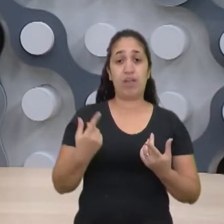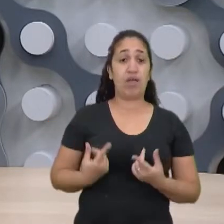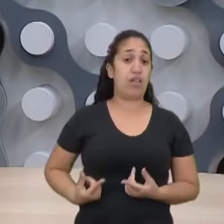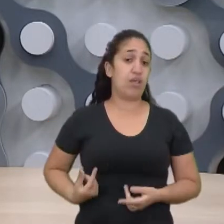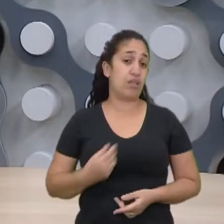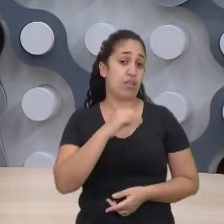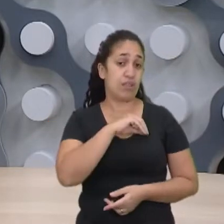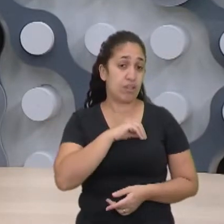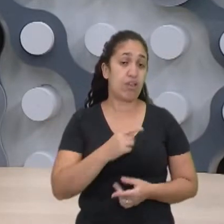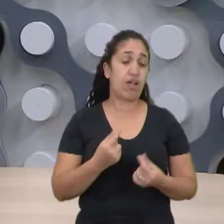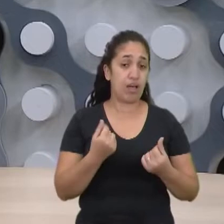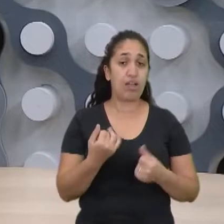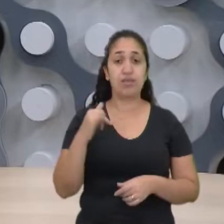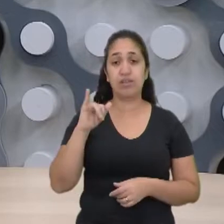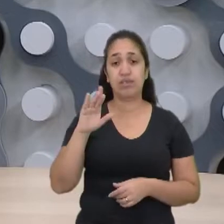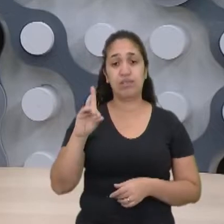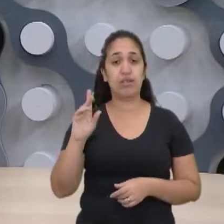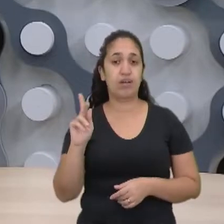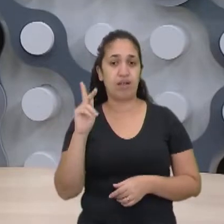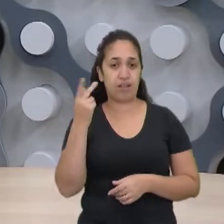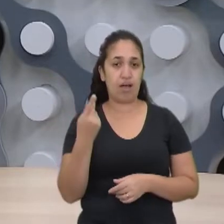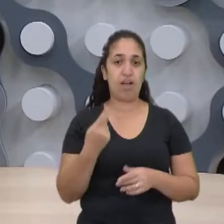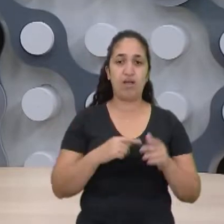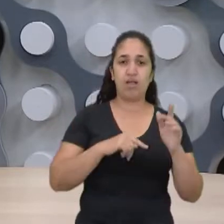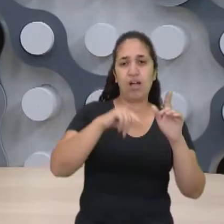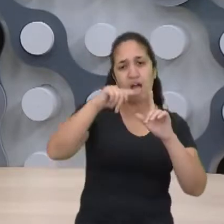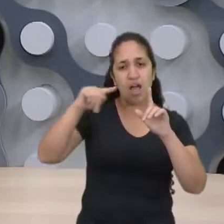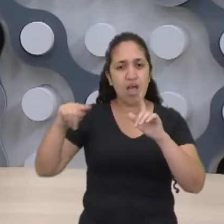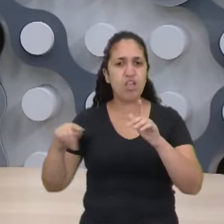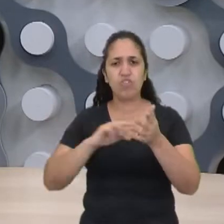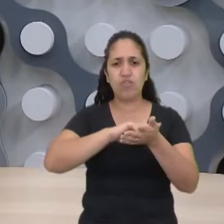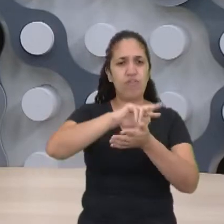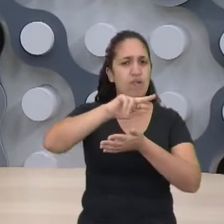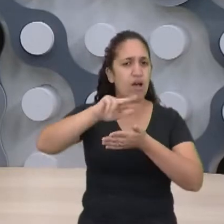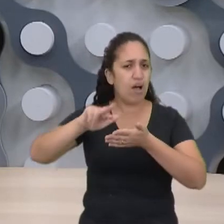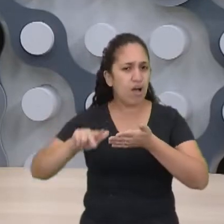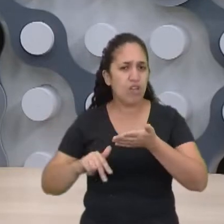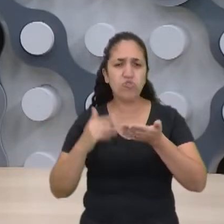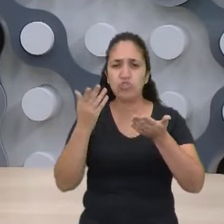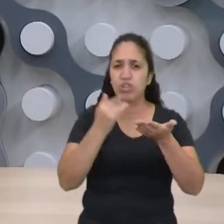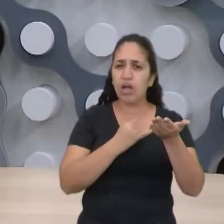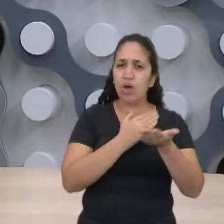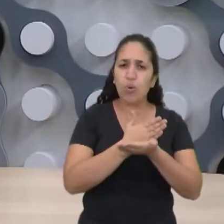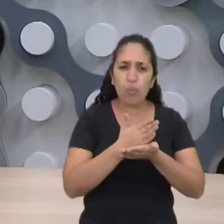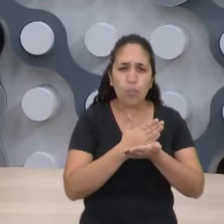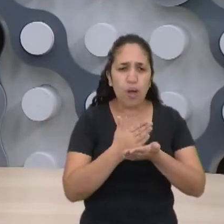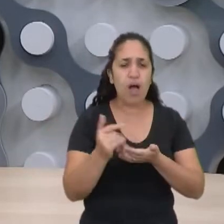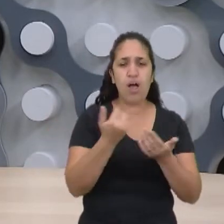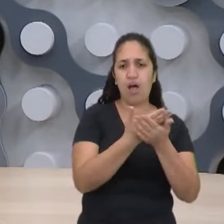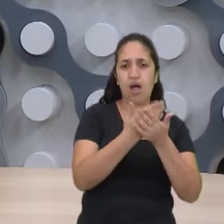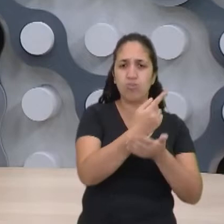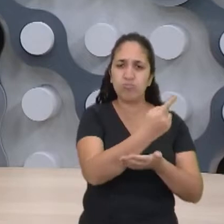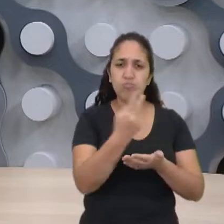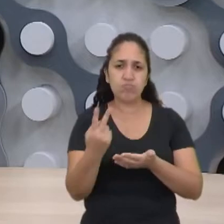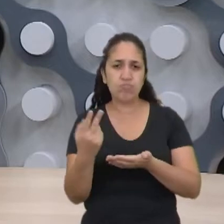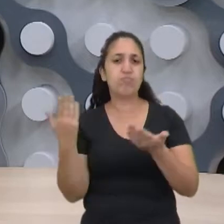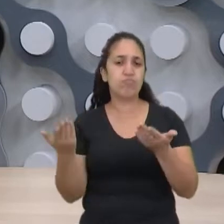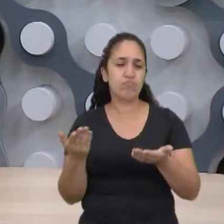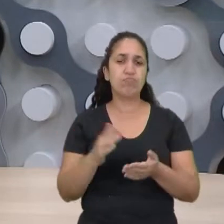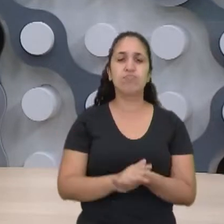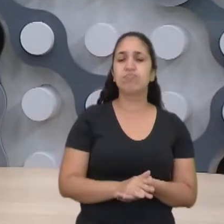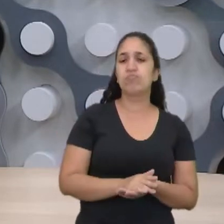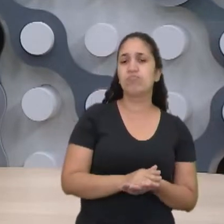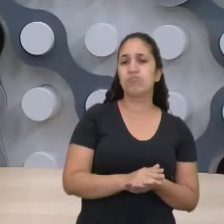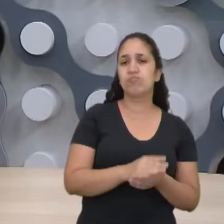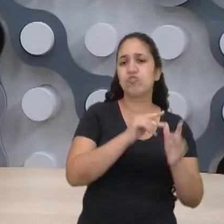vimos aí o IDH, né? Todos os índices, índice de gênero, né? Demos a introdução em 2 aulas, né? Basicamente aí